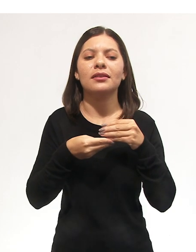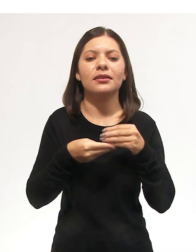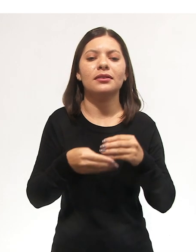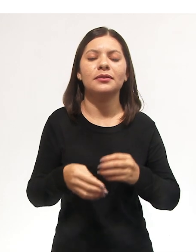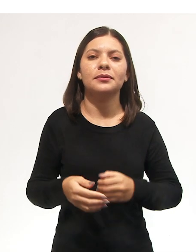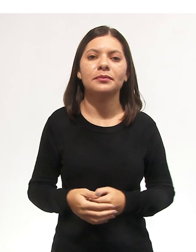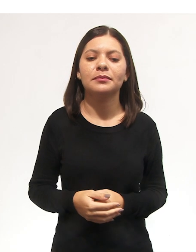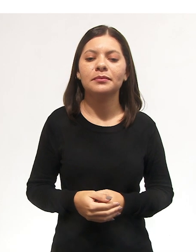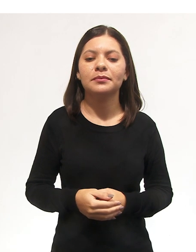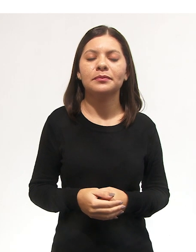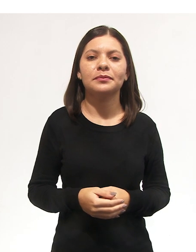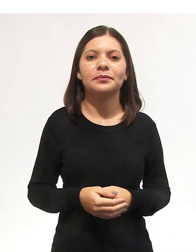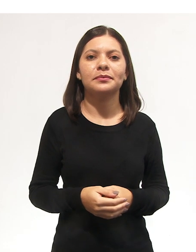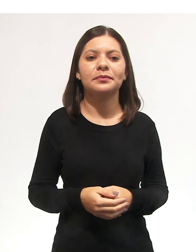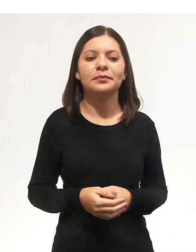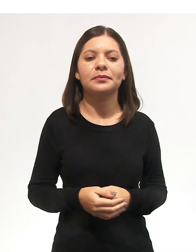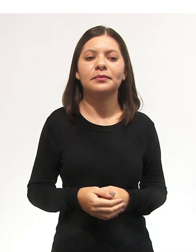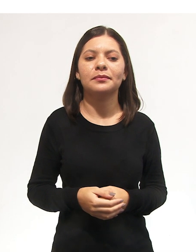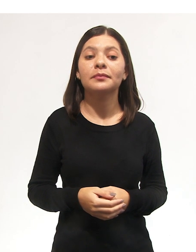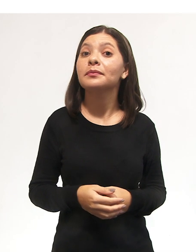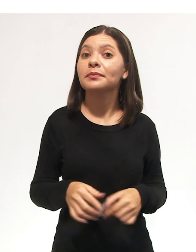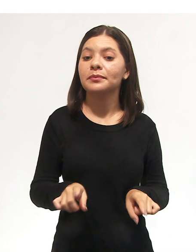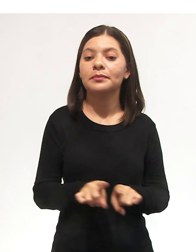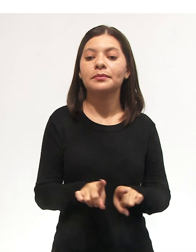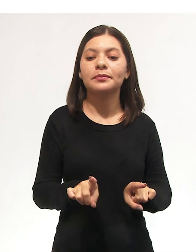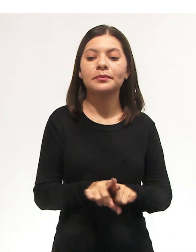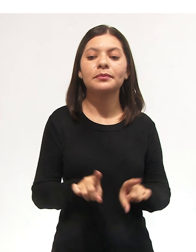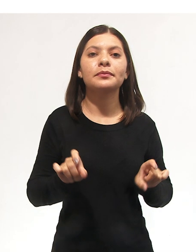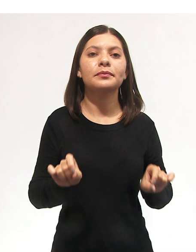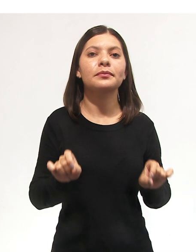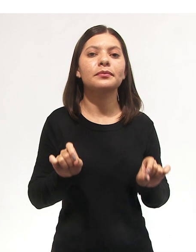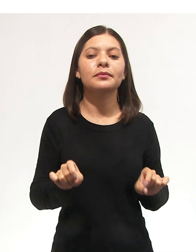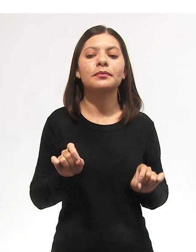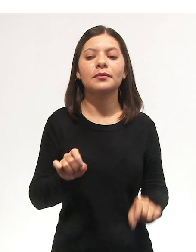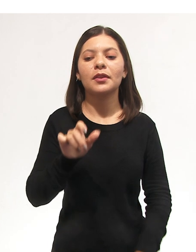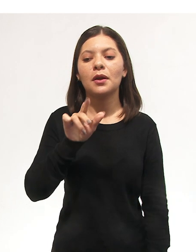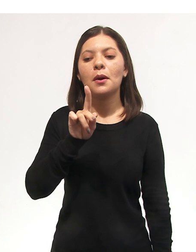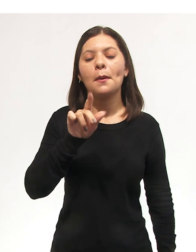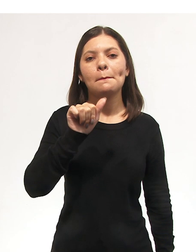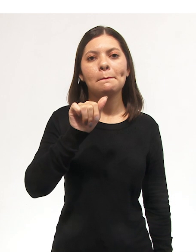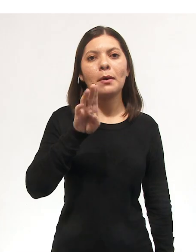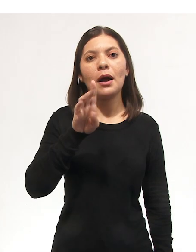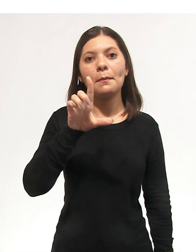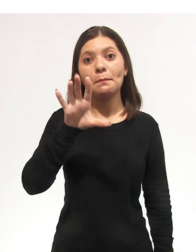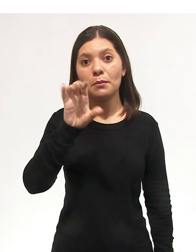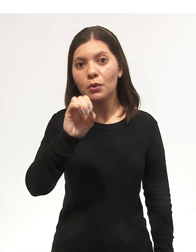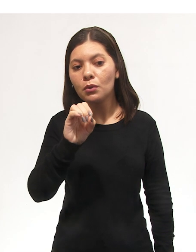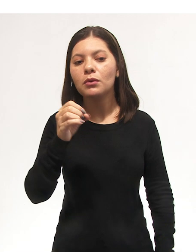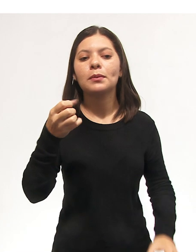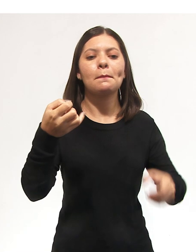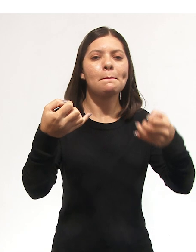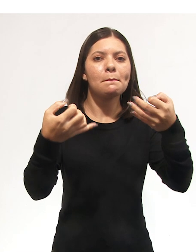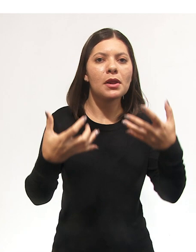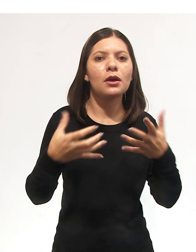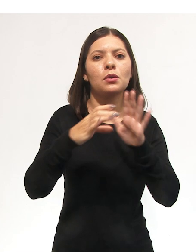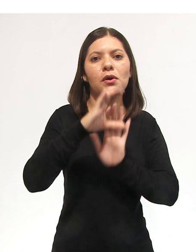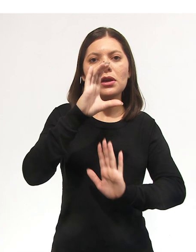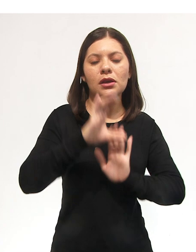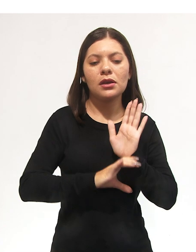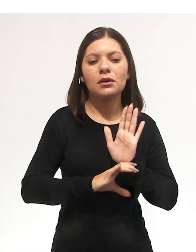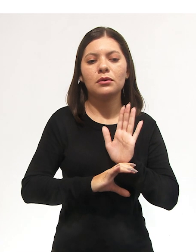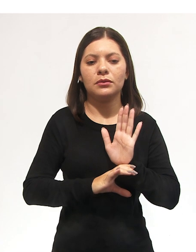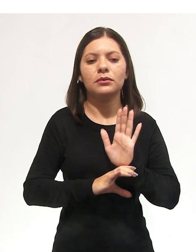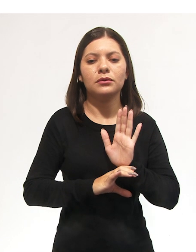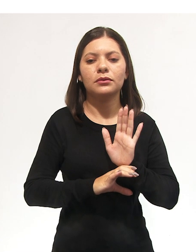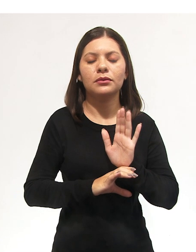disso. Bom, aí a gente tem o Pablo Bes, que vai discutir currículos e desafios